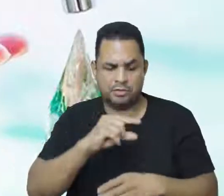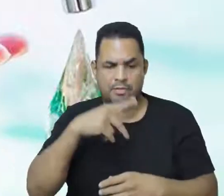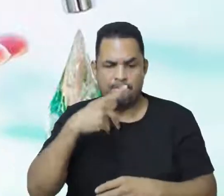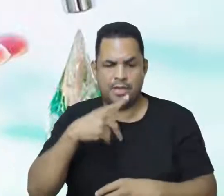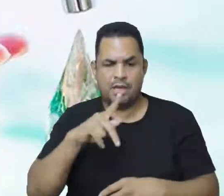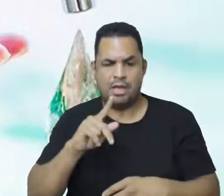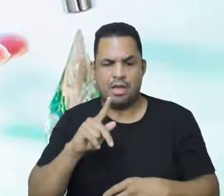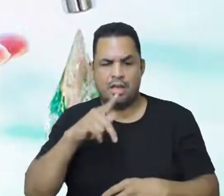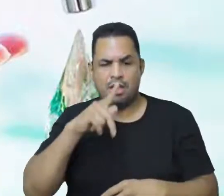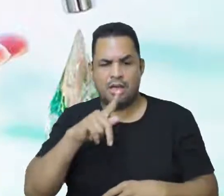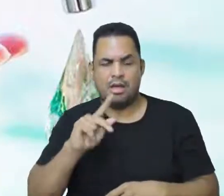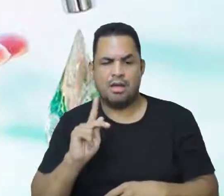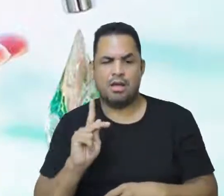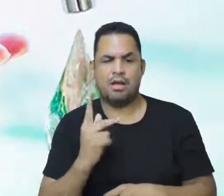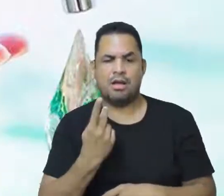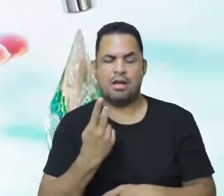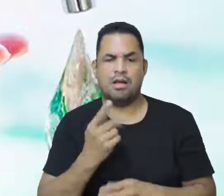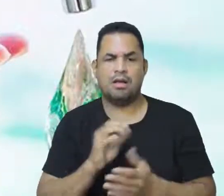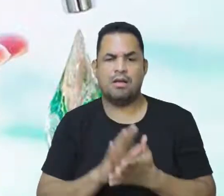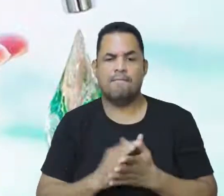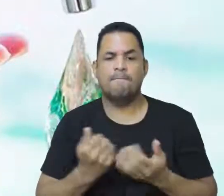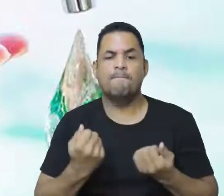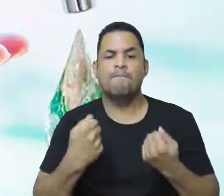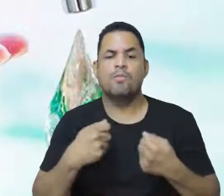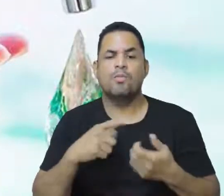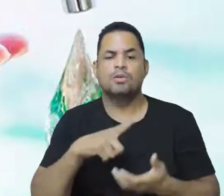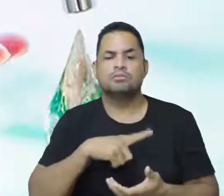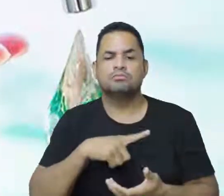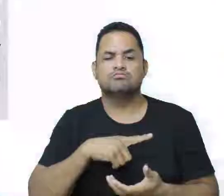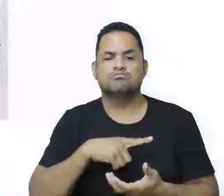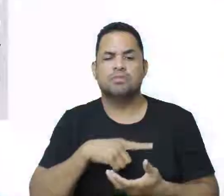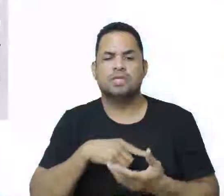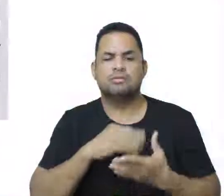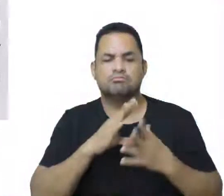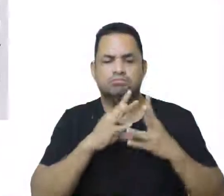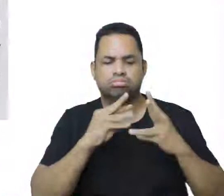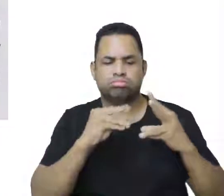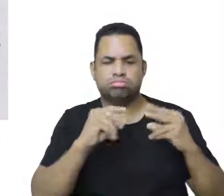isso pode levar a destruições de alguns